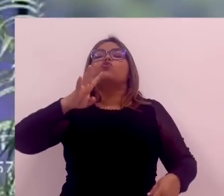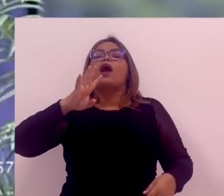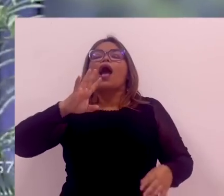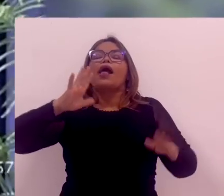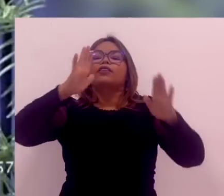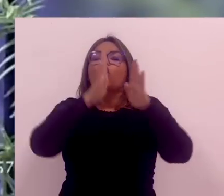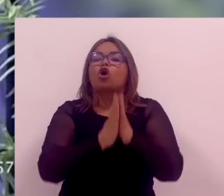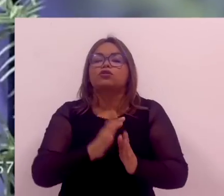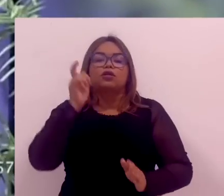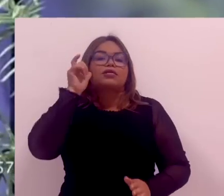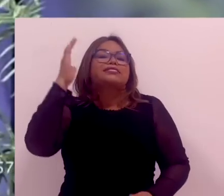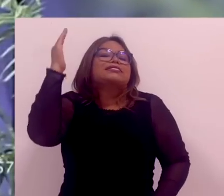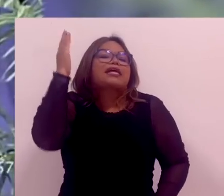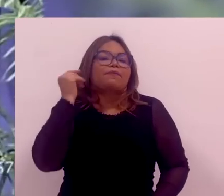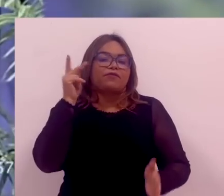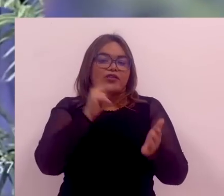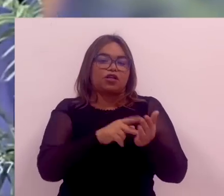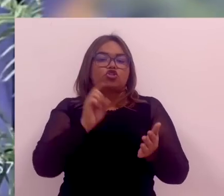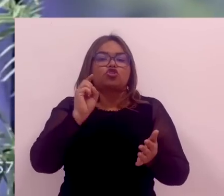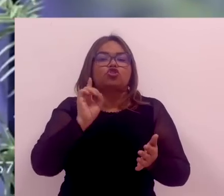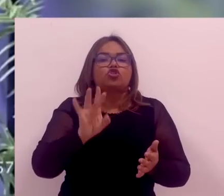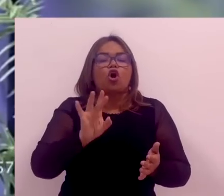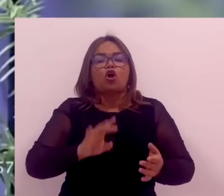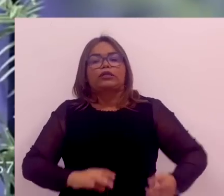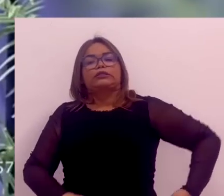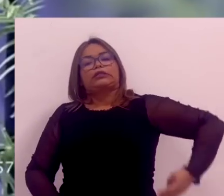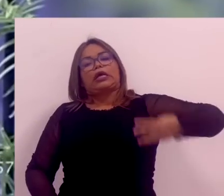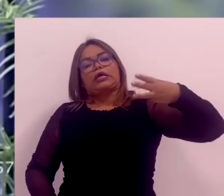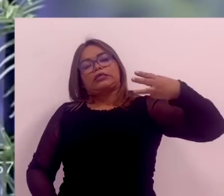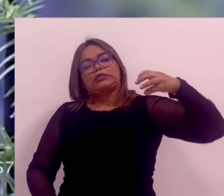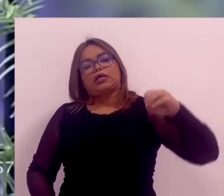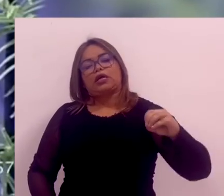que nível um maçom fica sabendo o que ele adora?